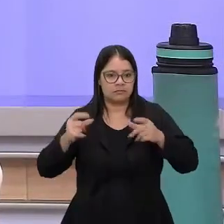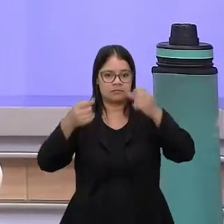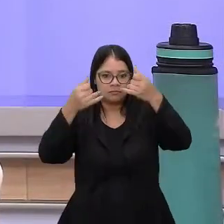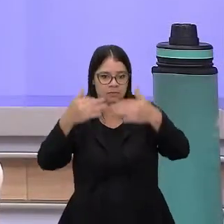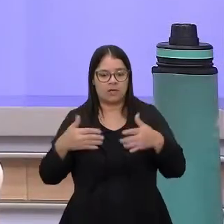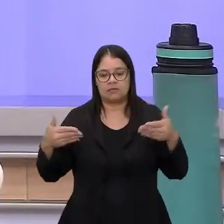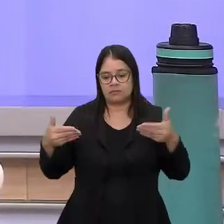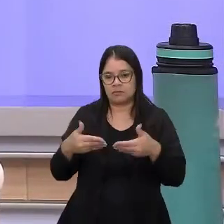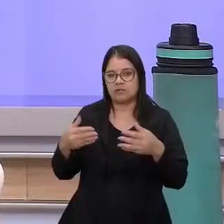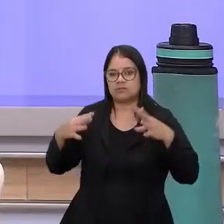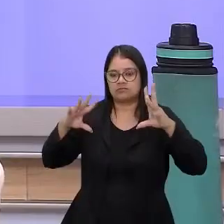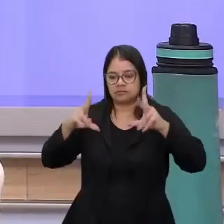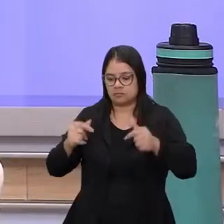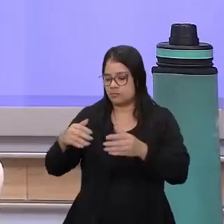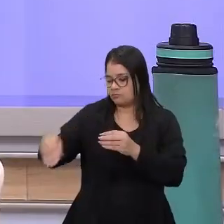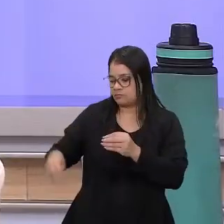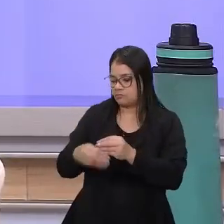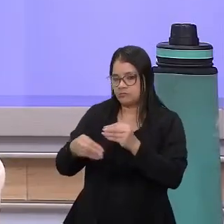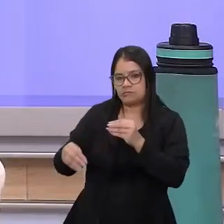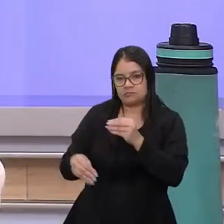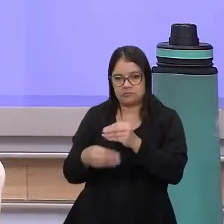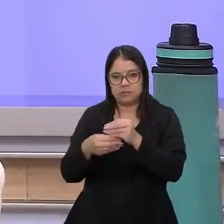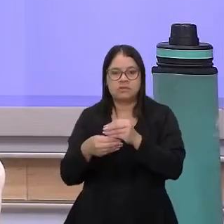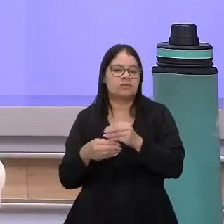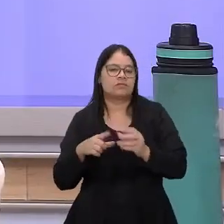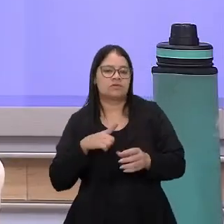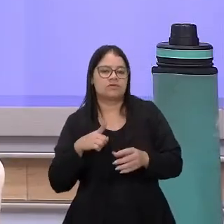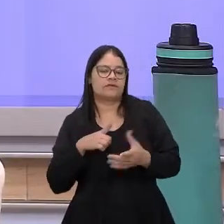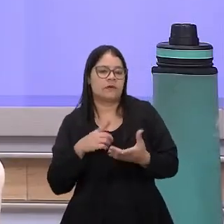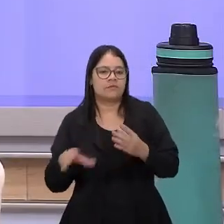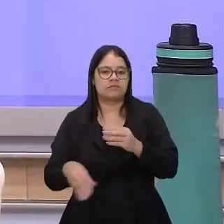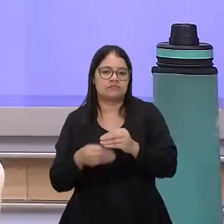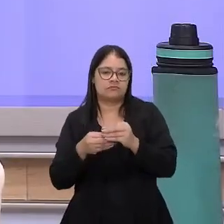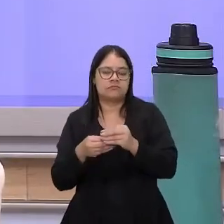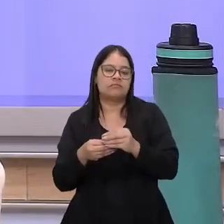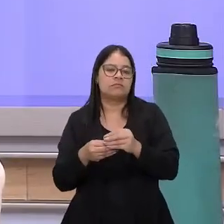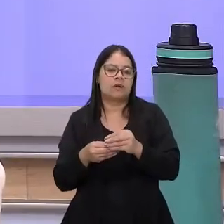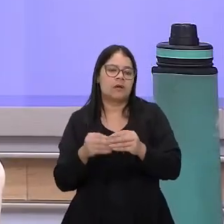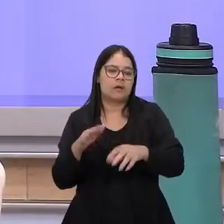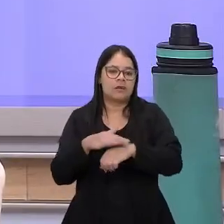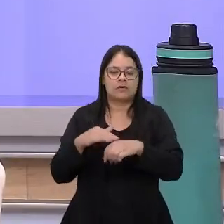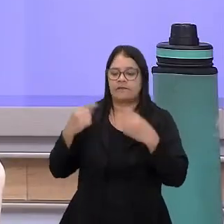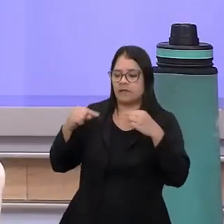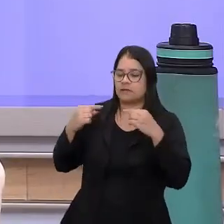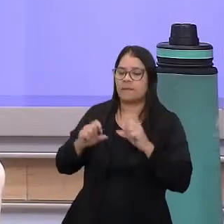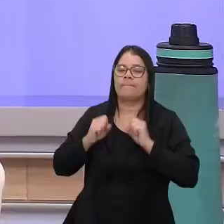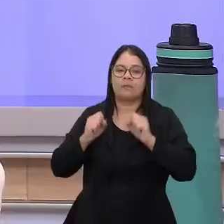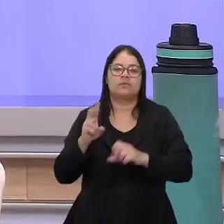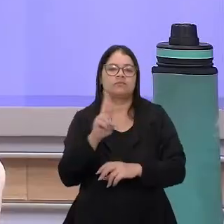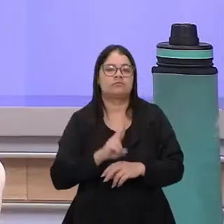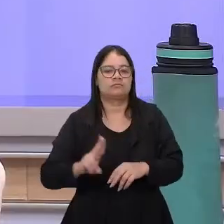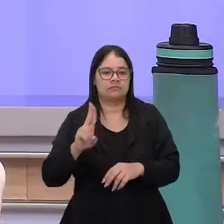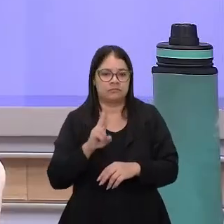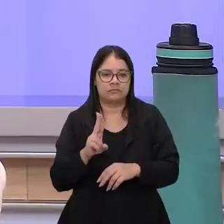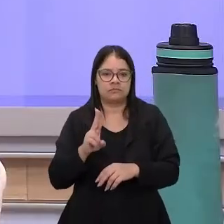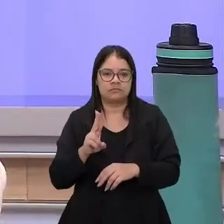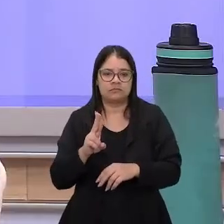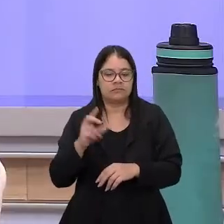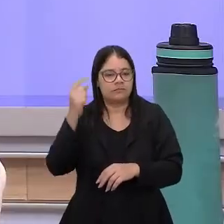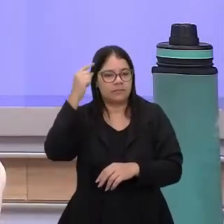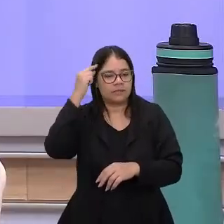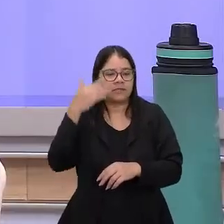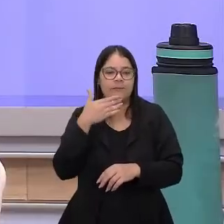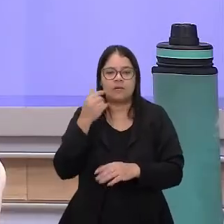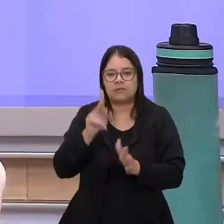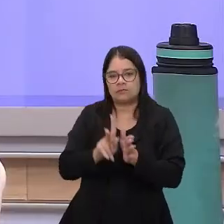hoje, né, todas essas contribuições que nós tivemos nesse diálogo, pode ser utilizado para se pensar